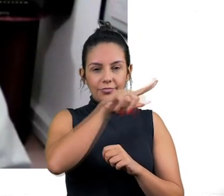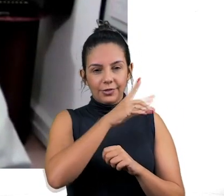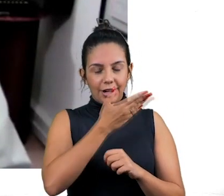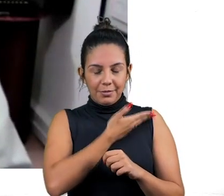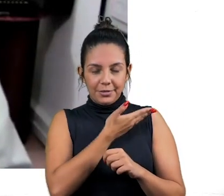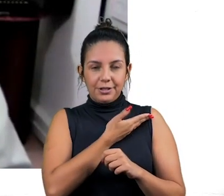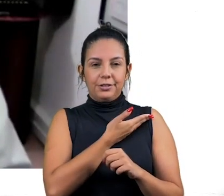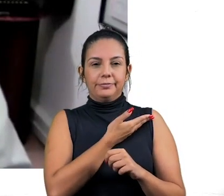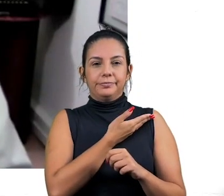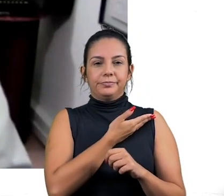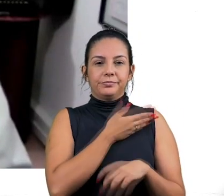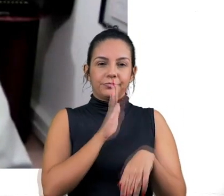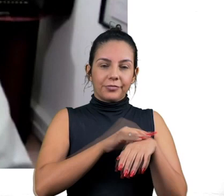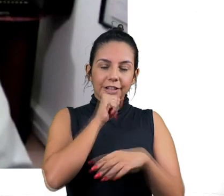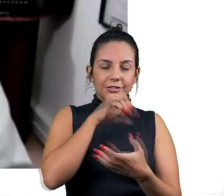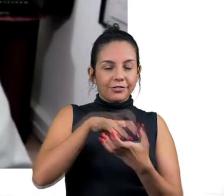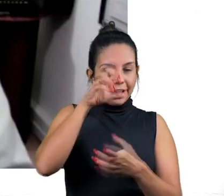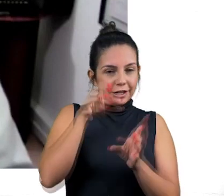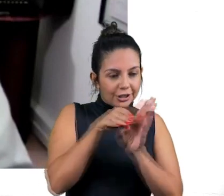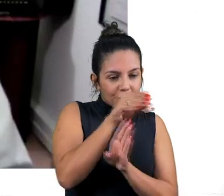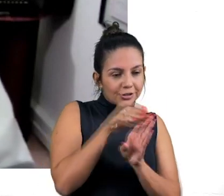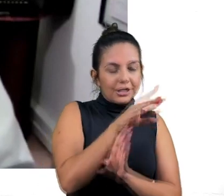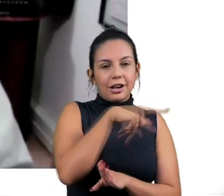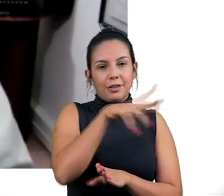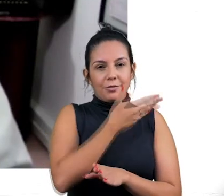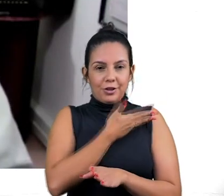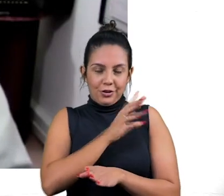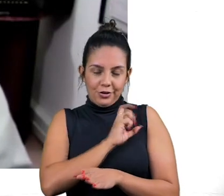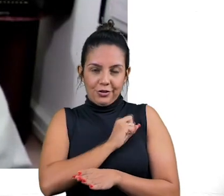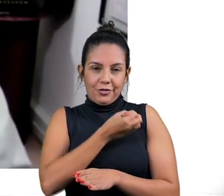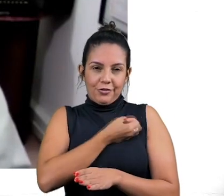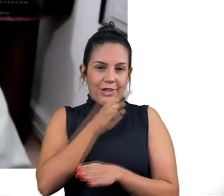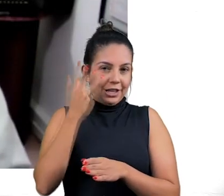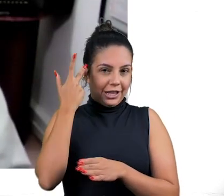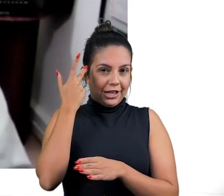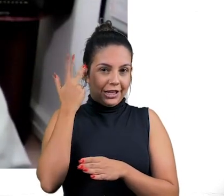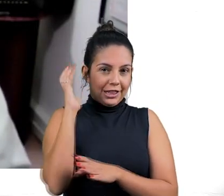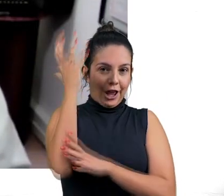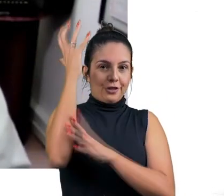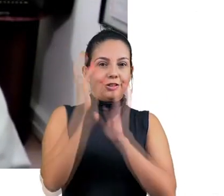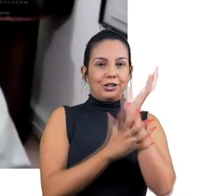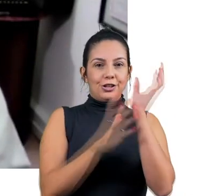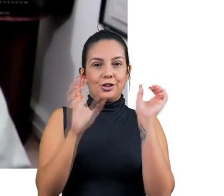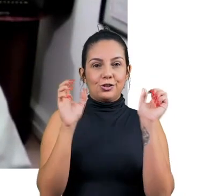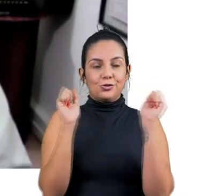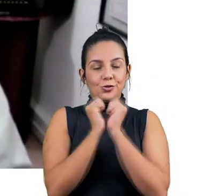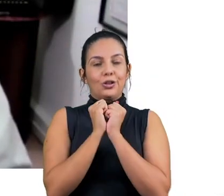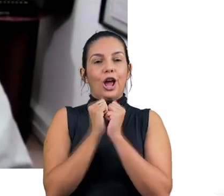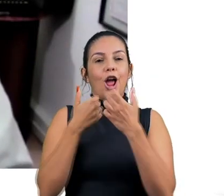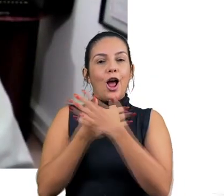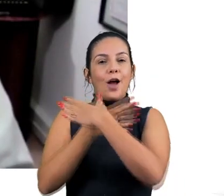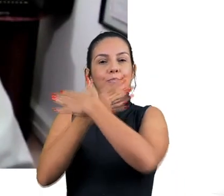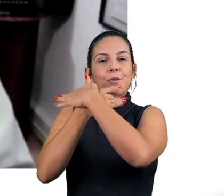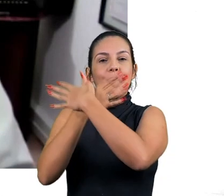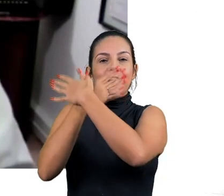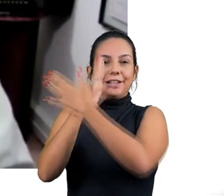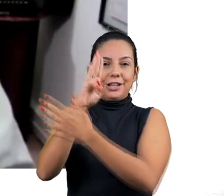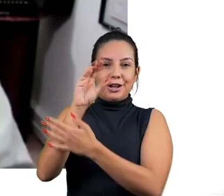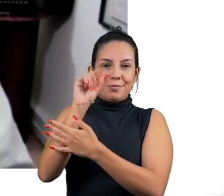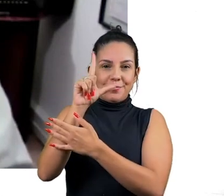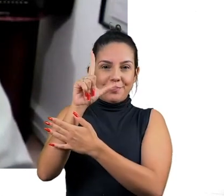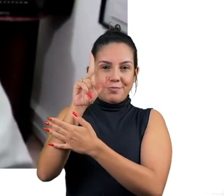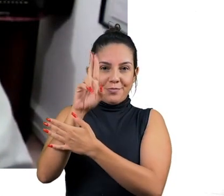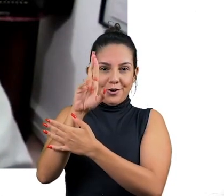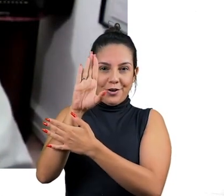amigos, que é mais velho e que gosta de viver na natureza com as suas borboletas. Mas é